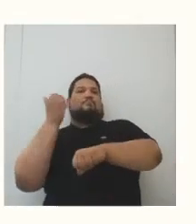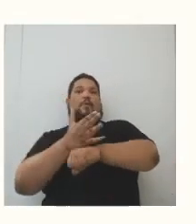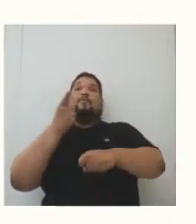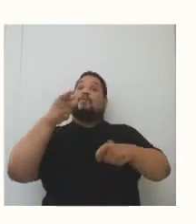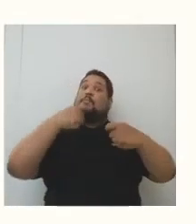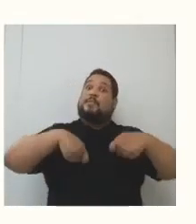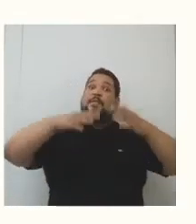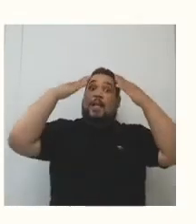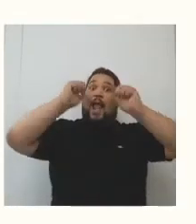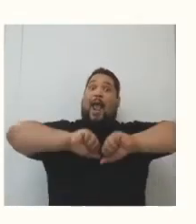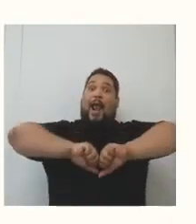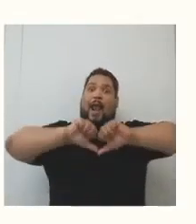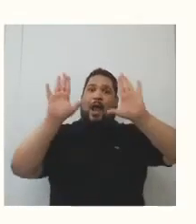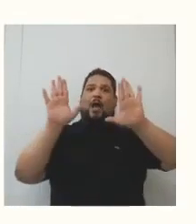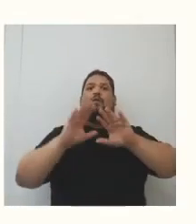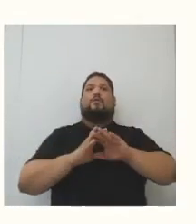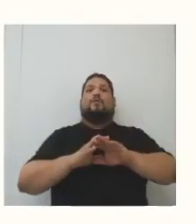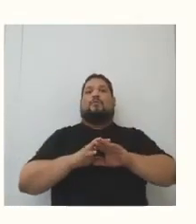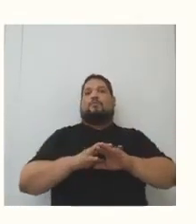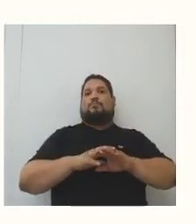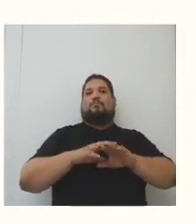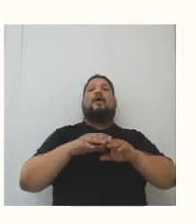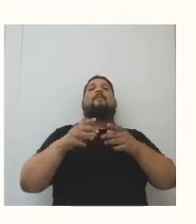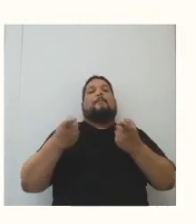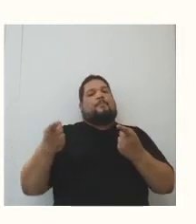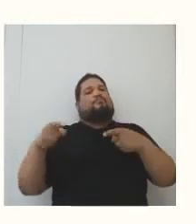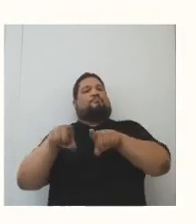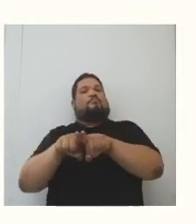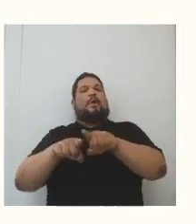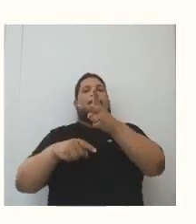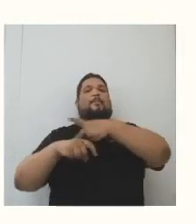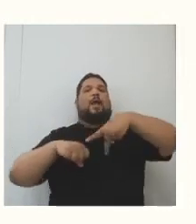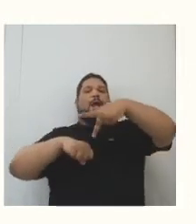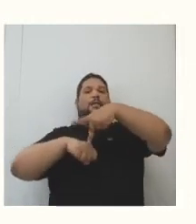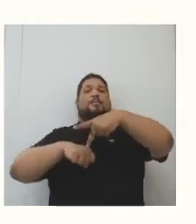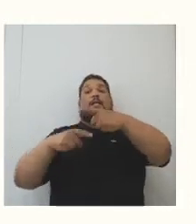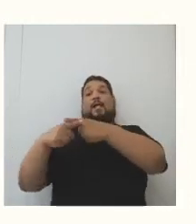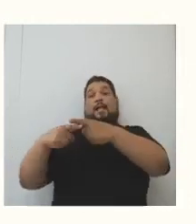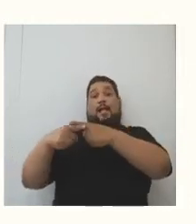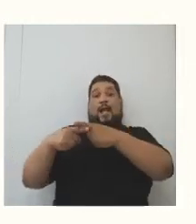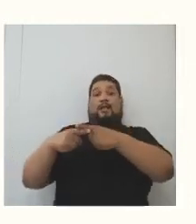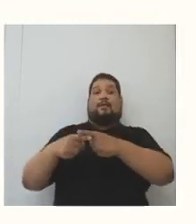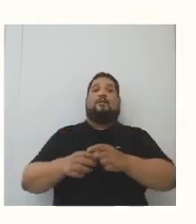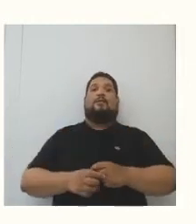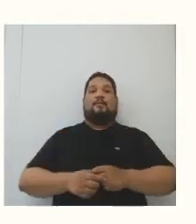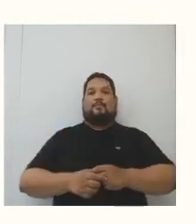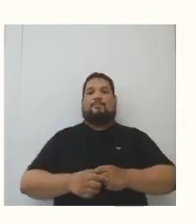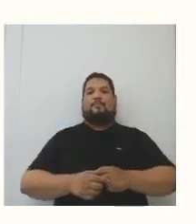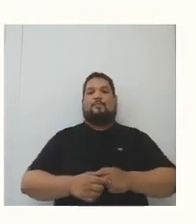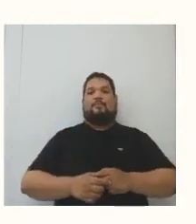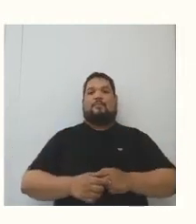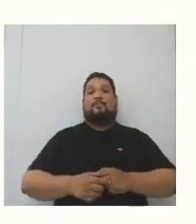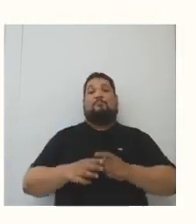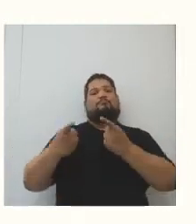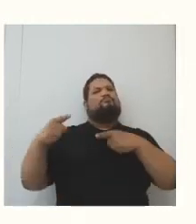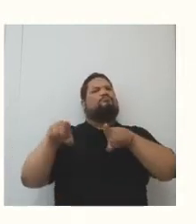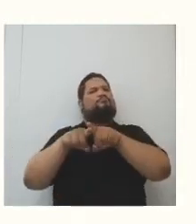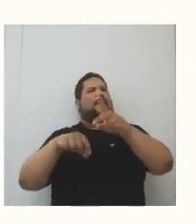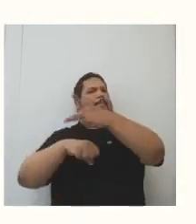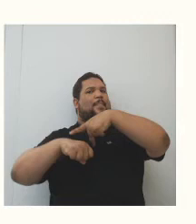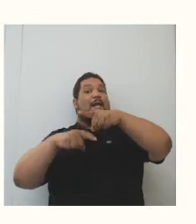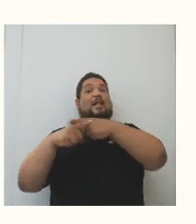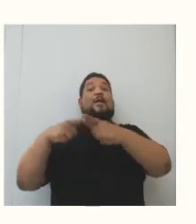claro para vocês, para ficar ao lado da Inglaterra. E aí, neste momento, por que fica diante do caso da Inglaterra? Porque